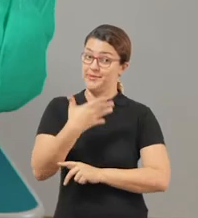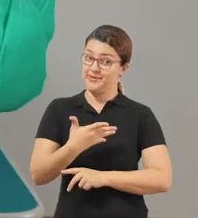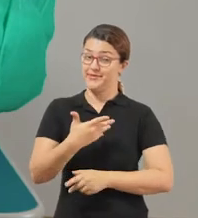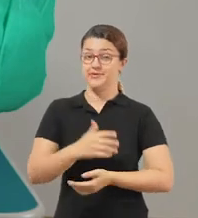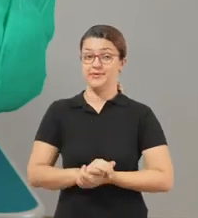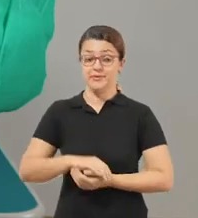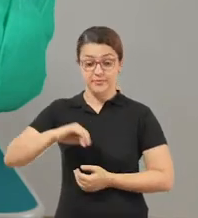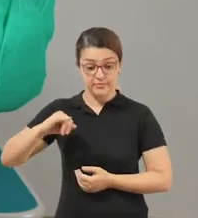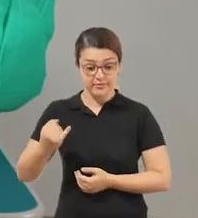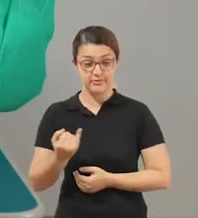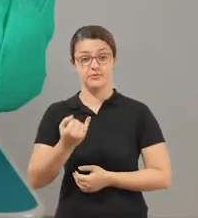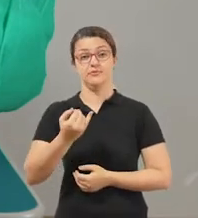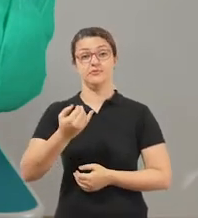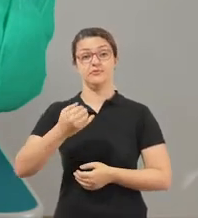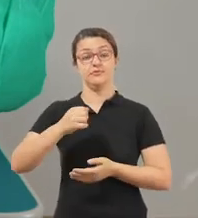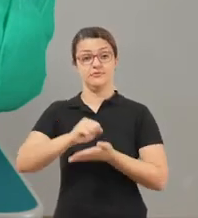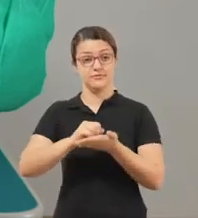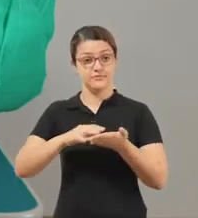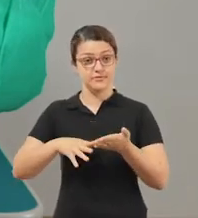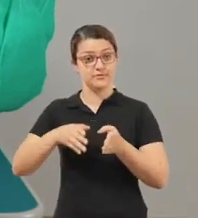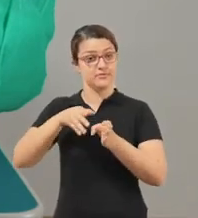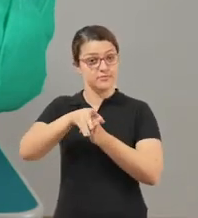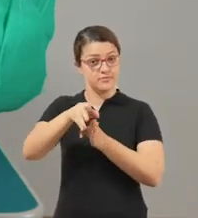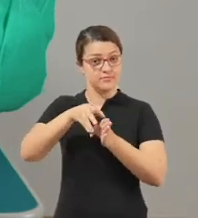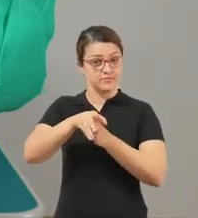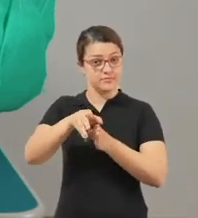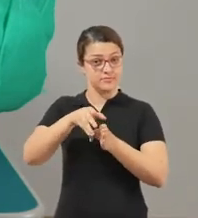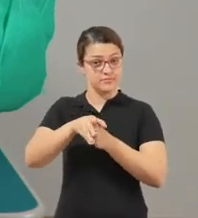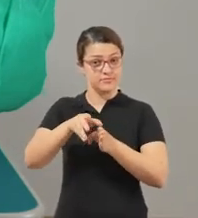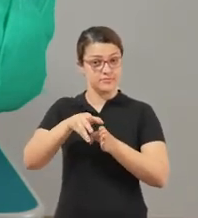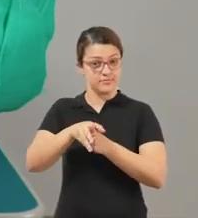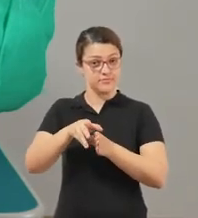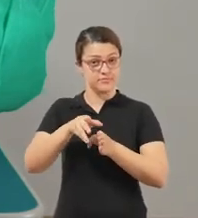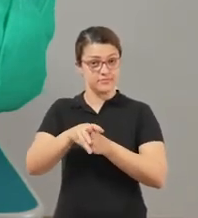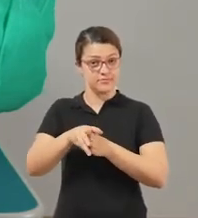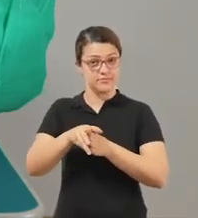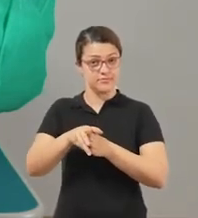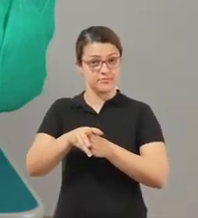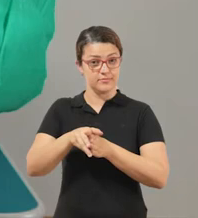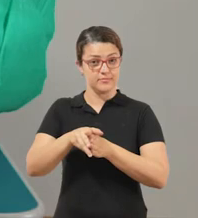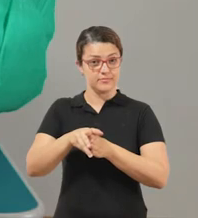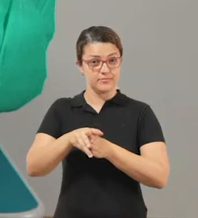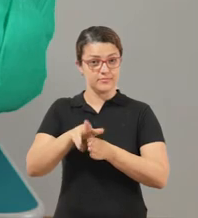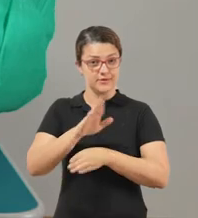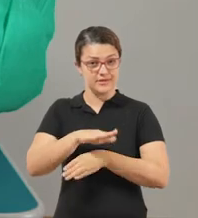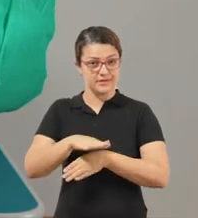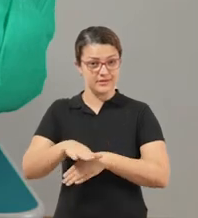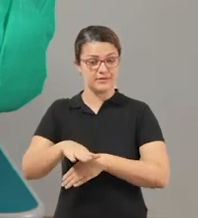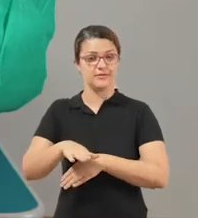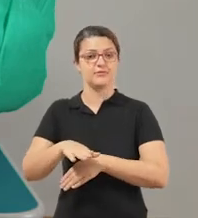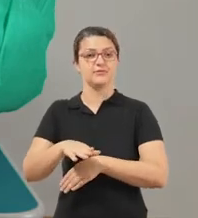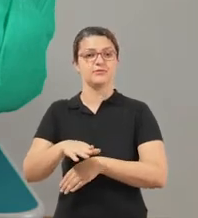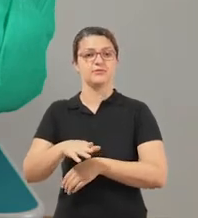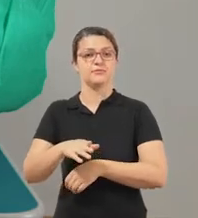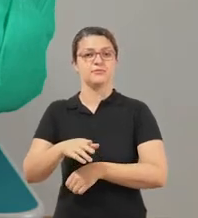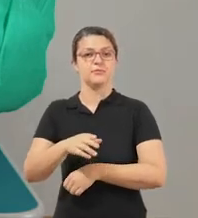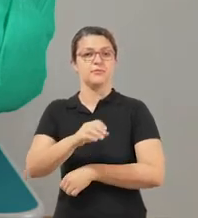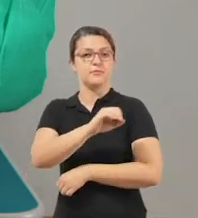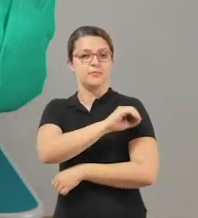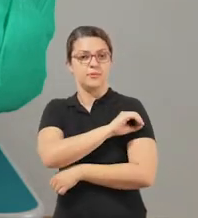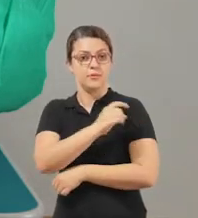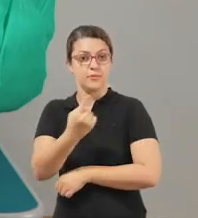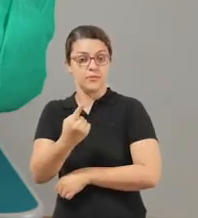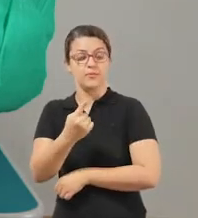estejam bem e aproveitando as atividades propostas para as turmas de pré-1 e pré-2. Hoje trago para vocês uma história